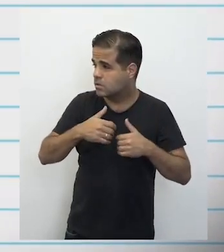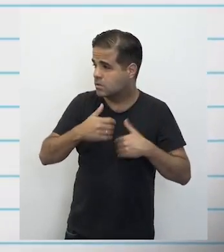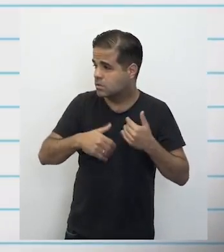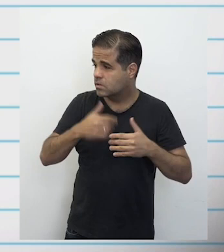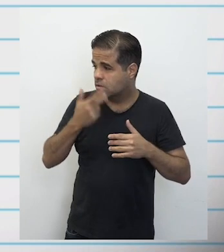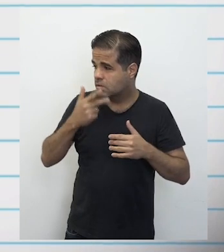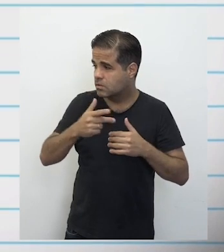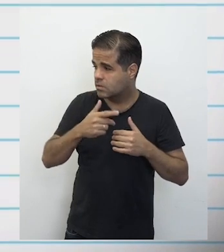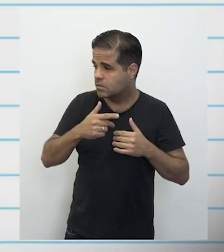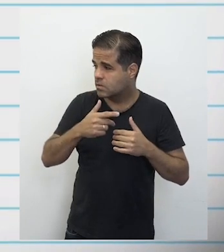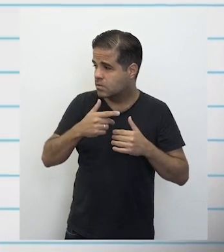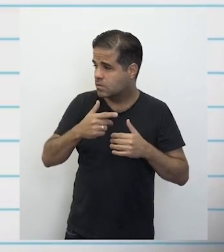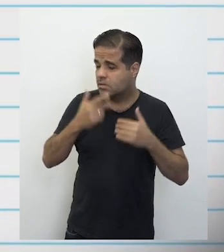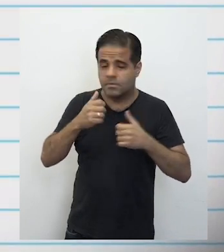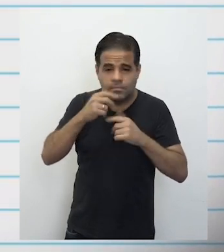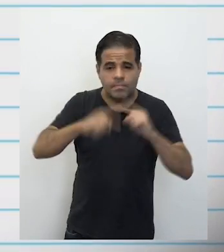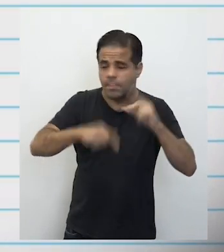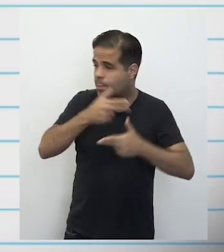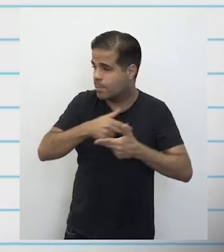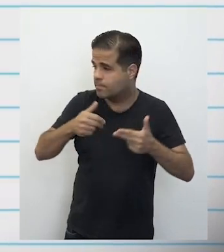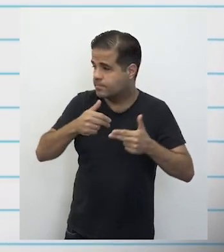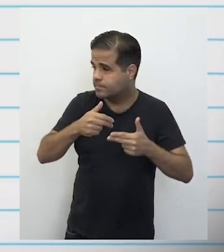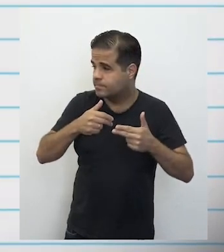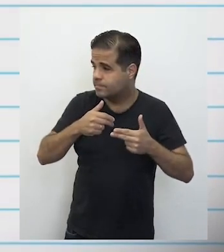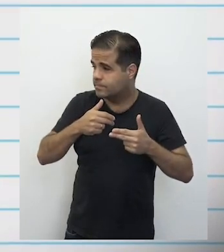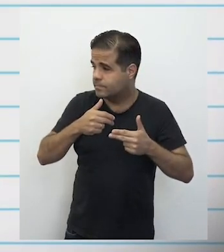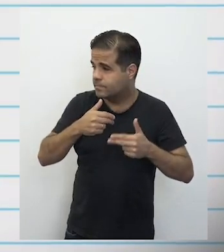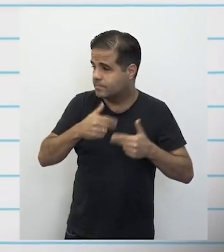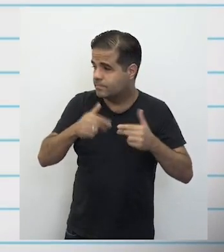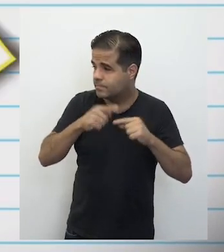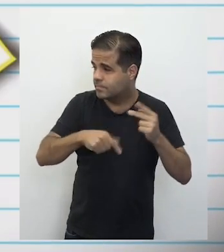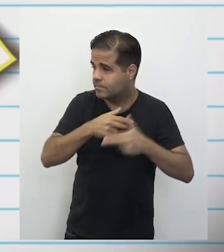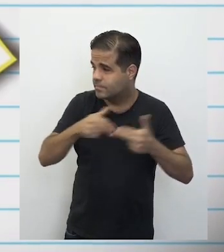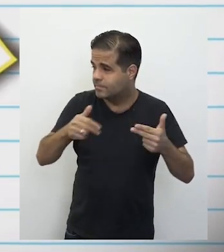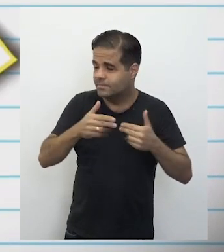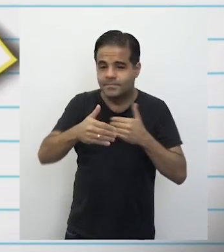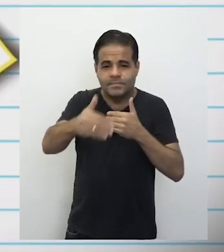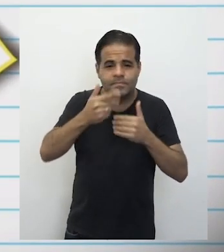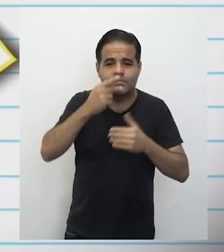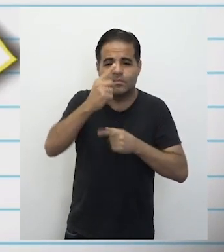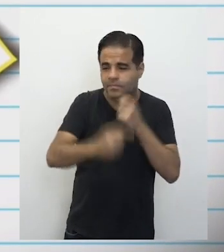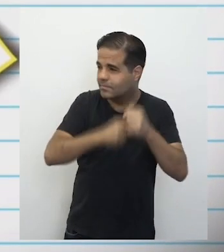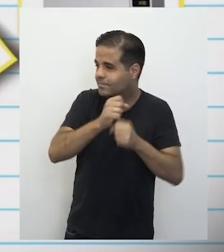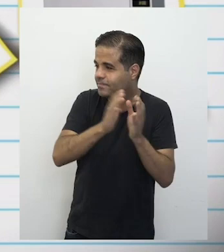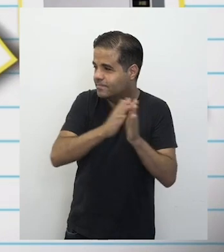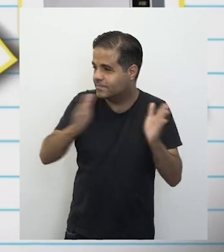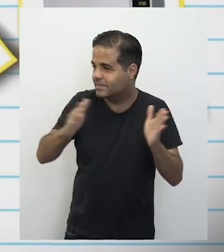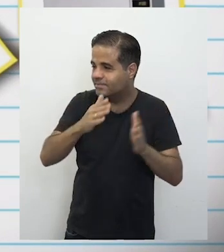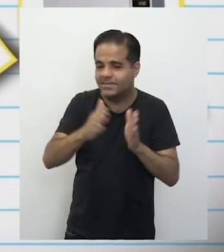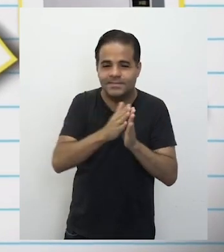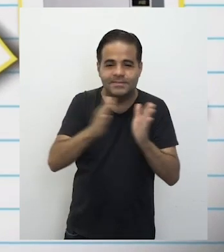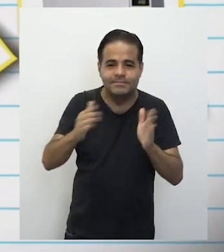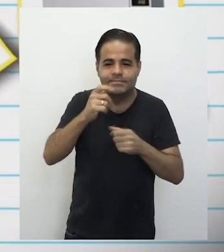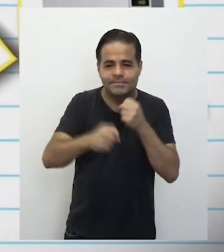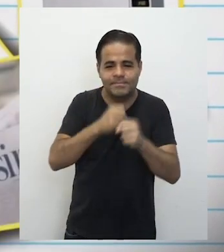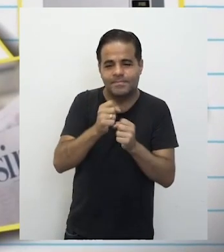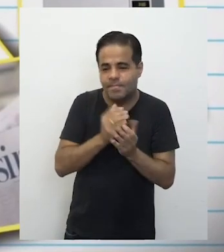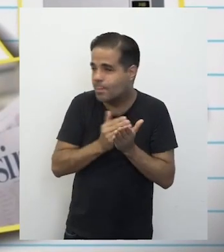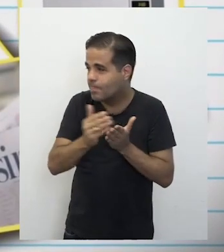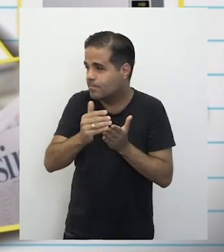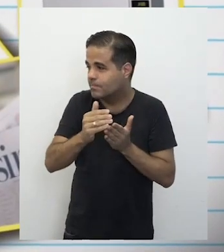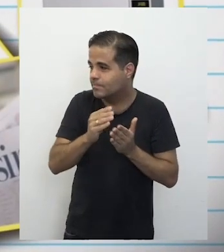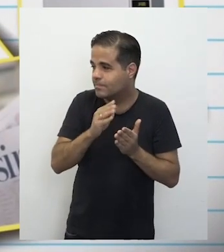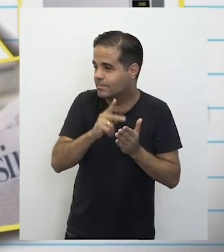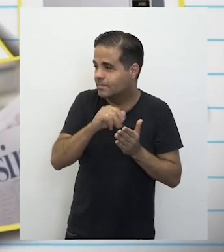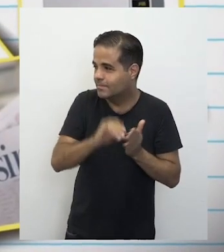é a soma de todos os bens e serviços finais produzidos por um país, geralmente em um ano. Todos os países do mundo calculam seu PIB